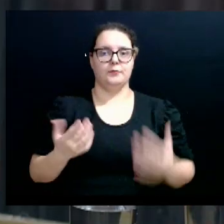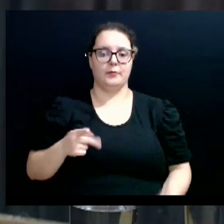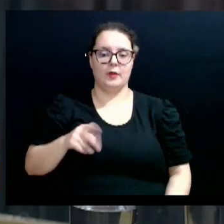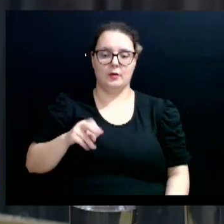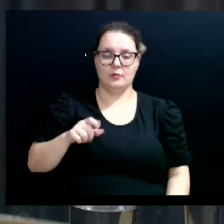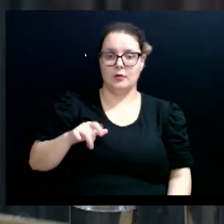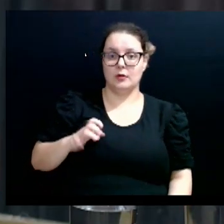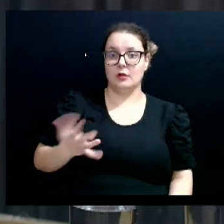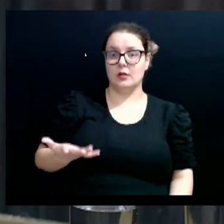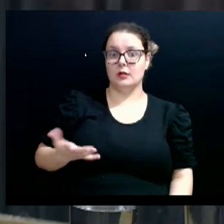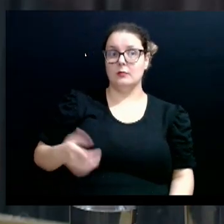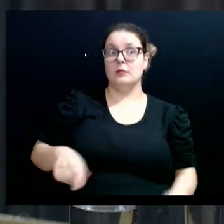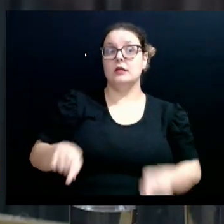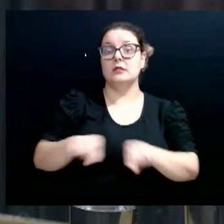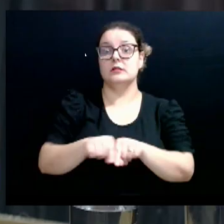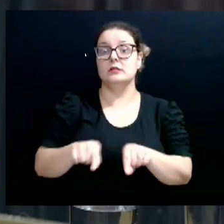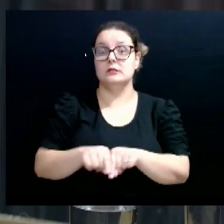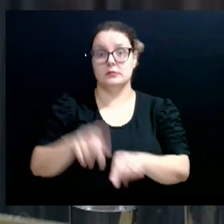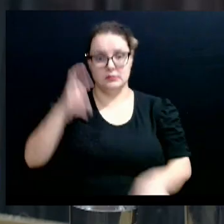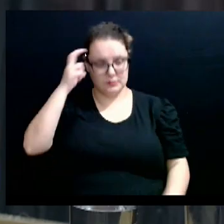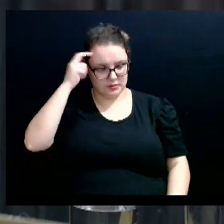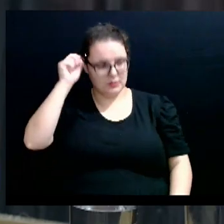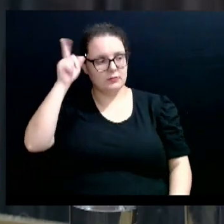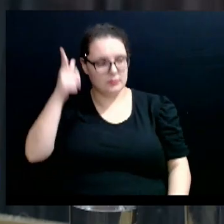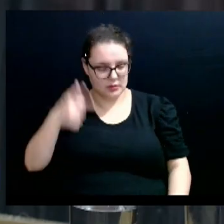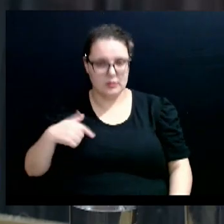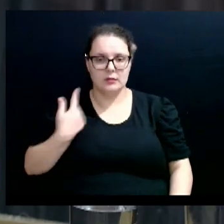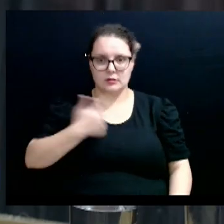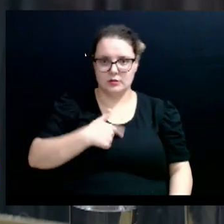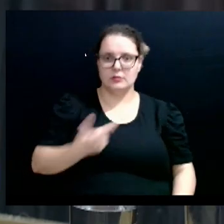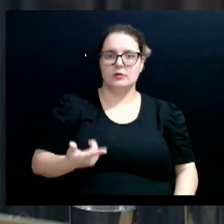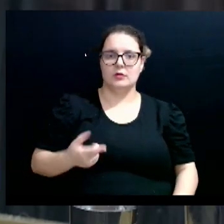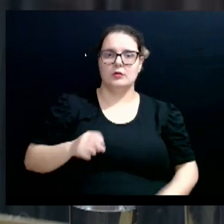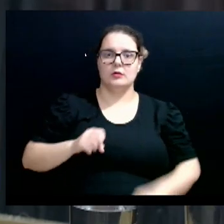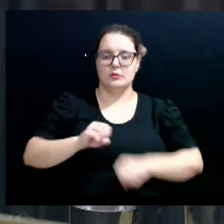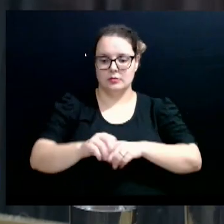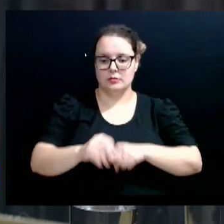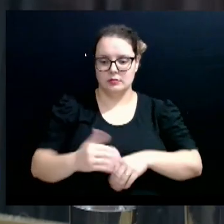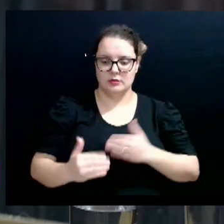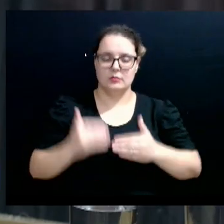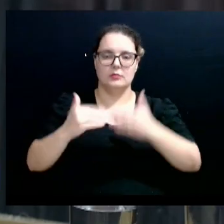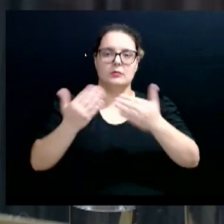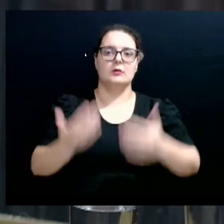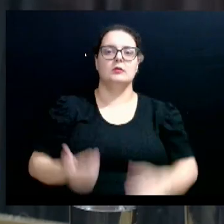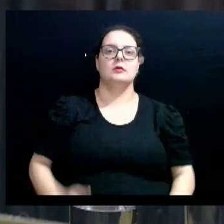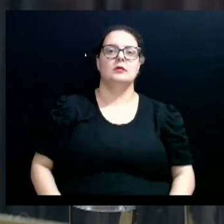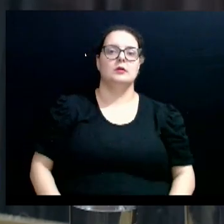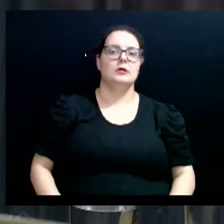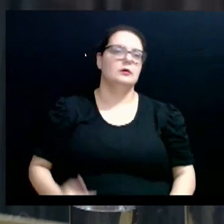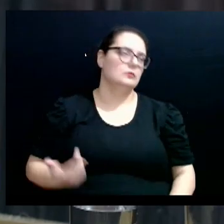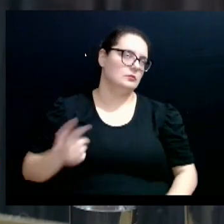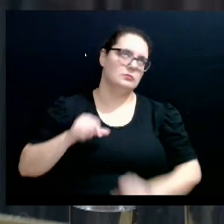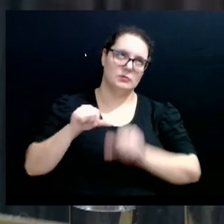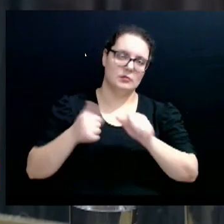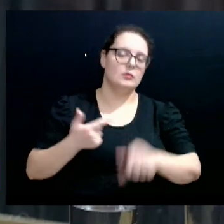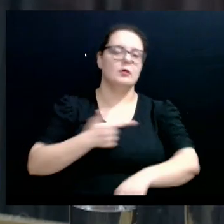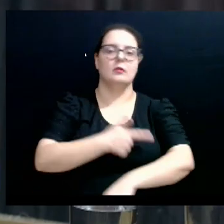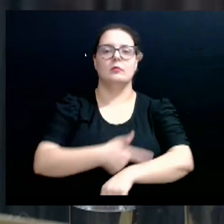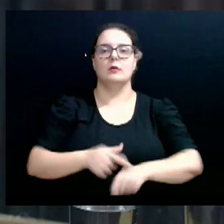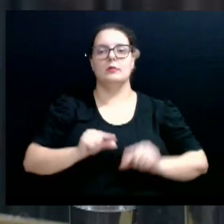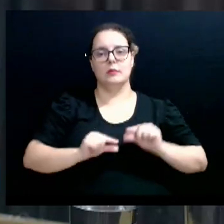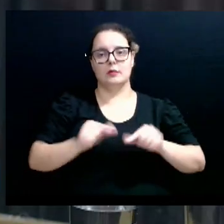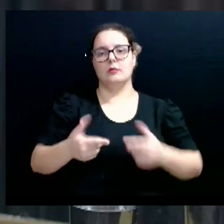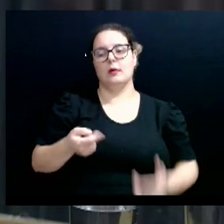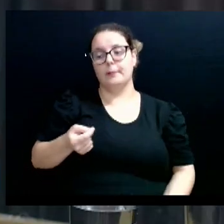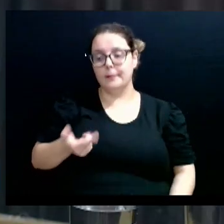também traz da cultura, que nós fomos educados, isso vem mudando, mas ainda Sim. é passo pequeno, ainda é muito pouco, né, já